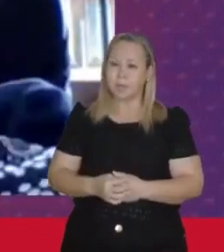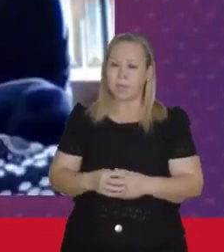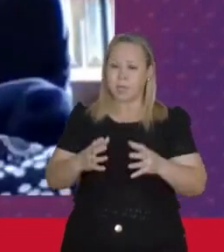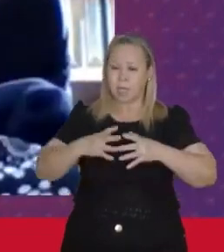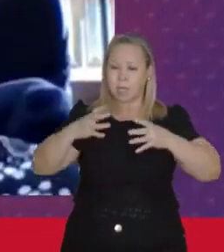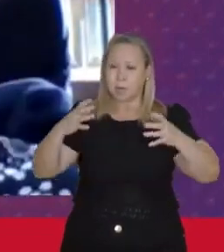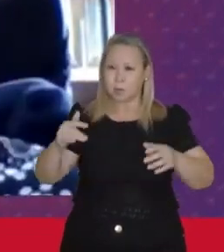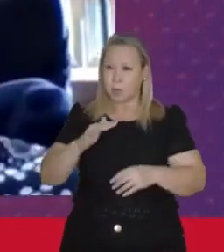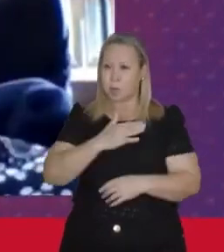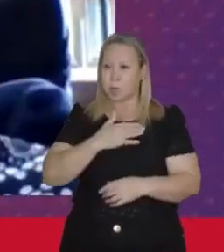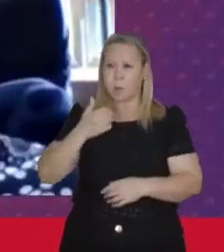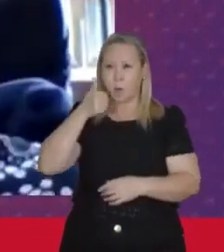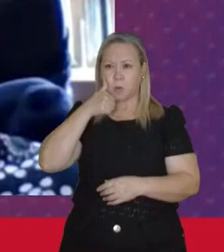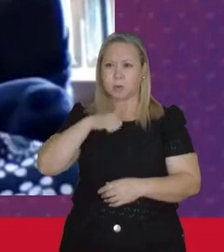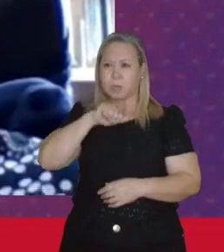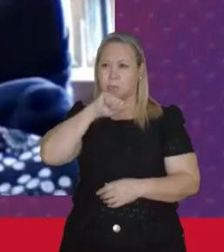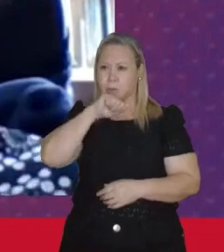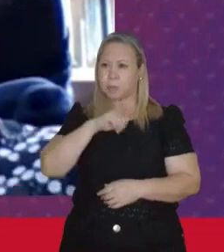dimensão da morte materna,